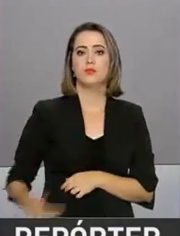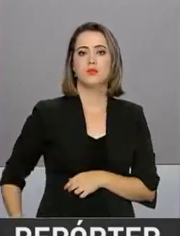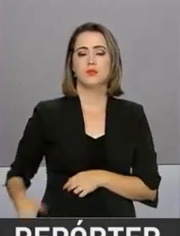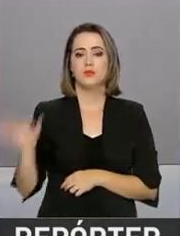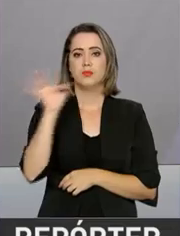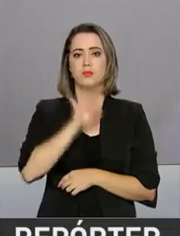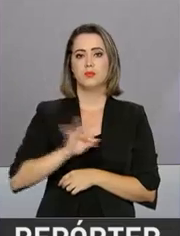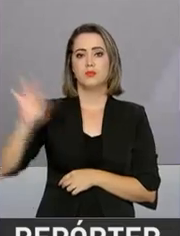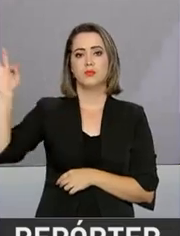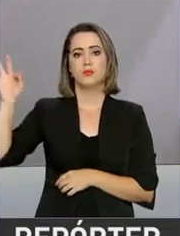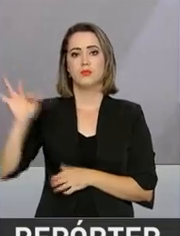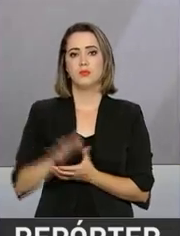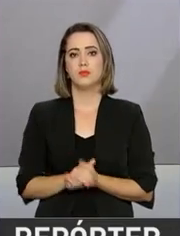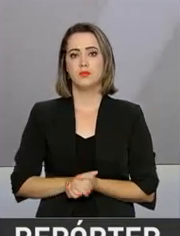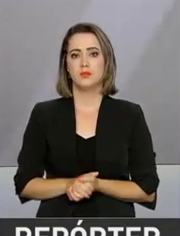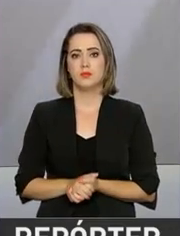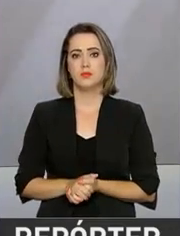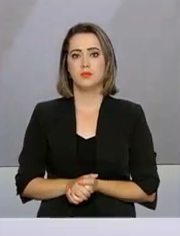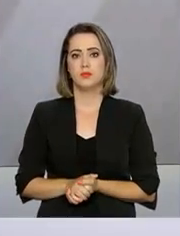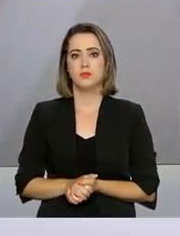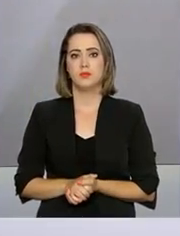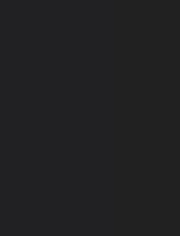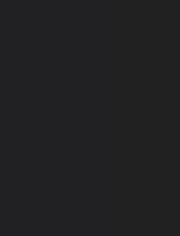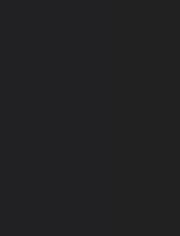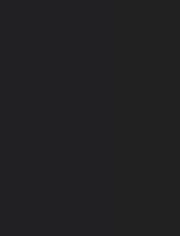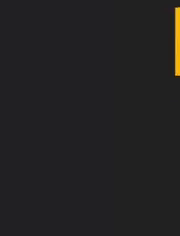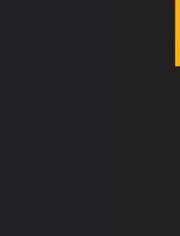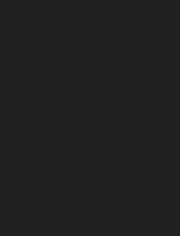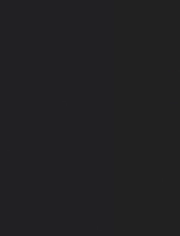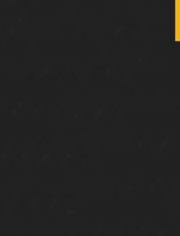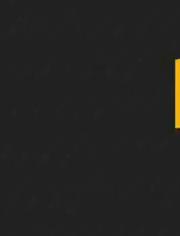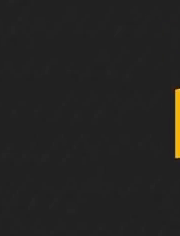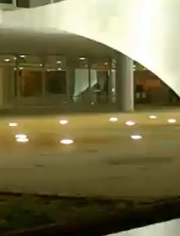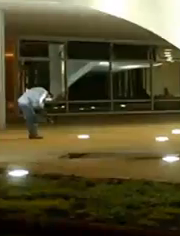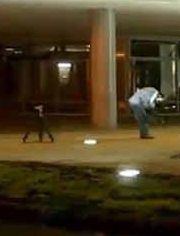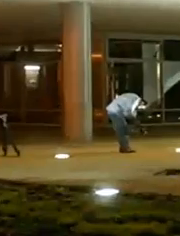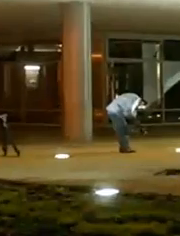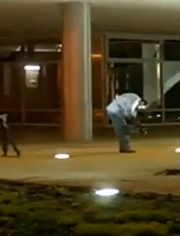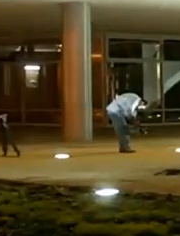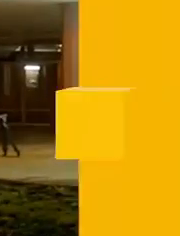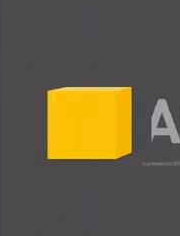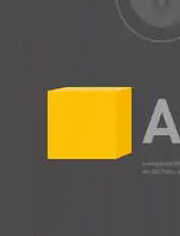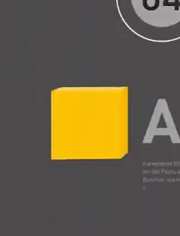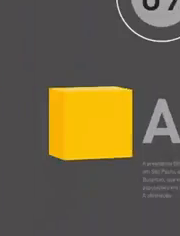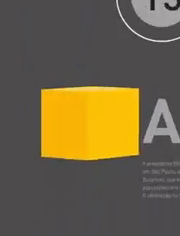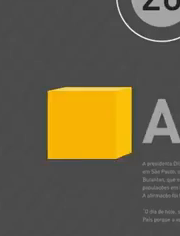aqui na NBR, a TV do Governo Federal.